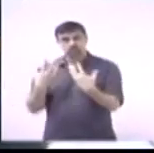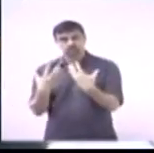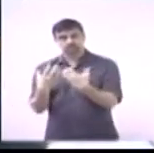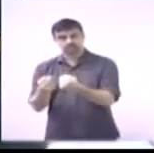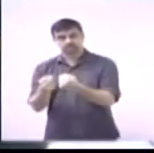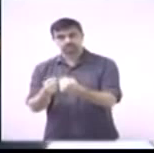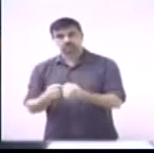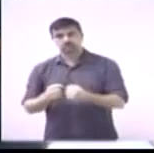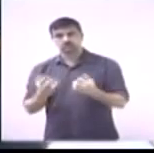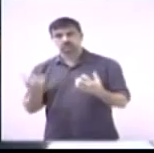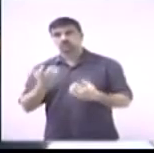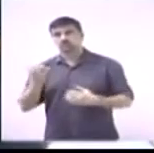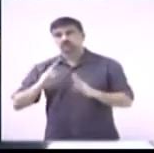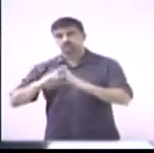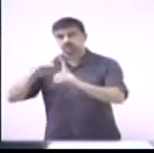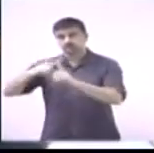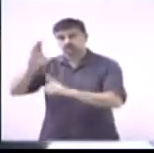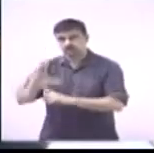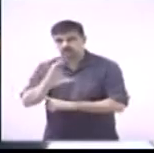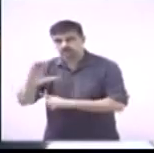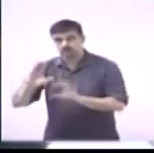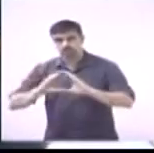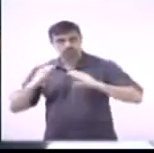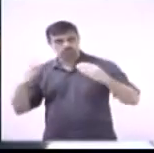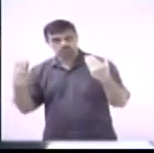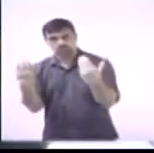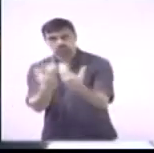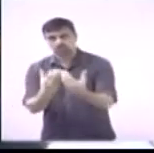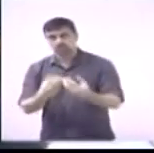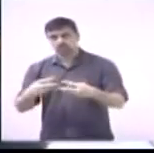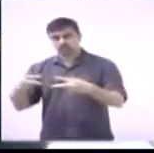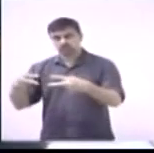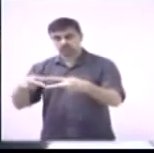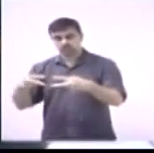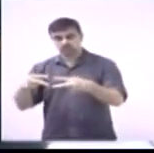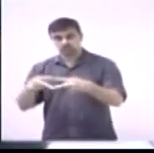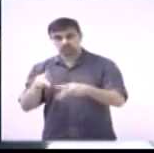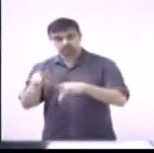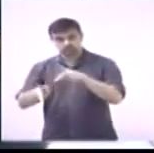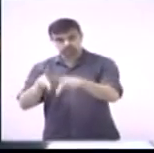parabenizar toda a Igreja Católica, toda a comunidade paulinense,